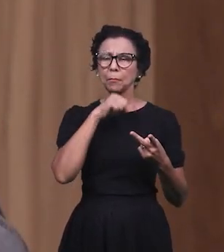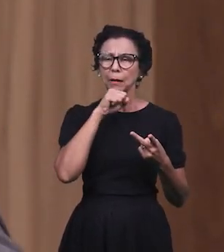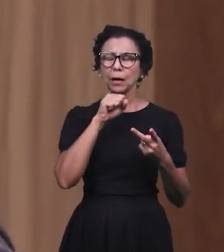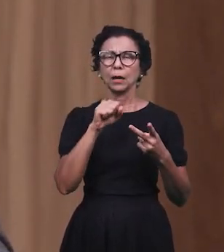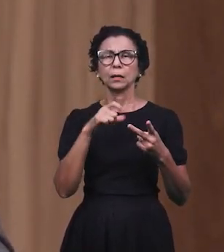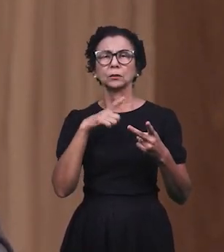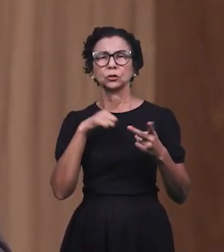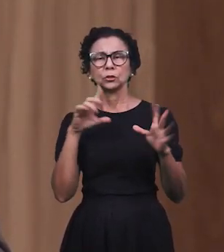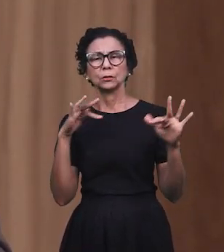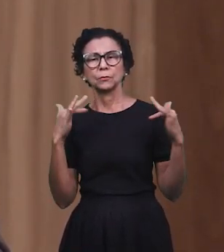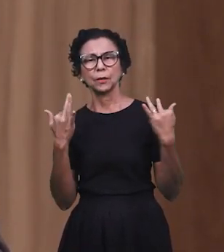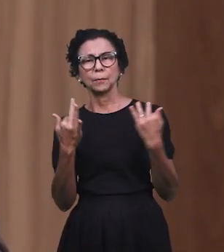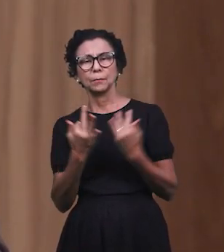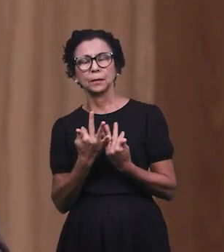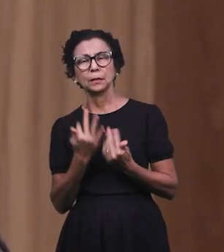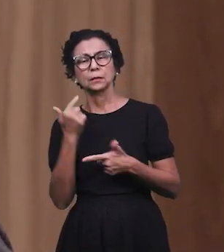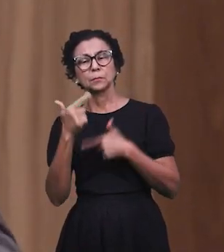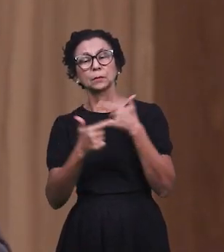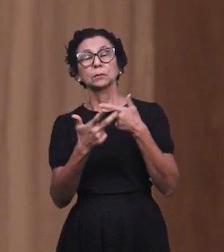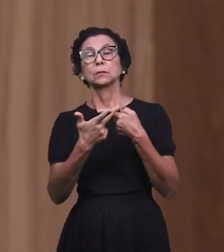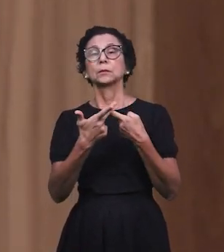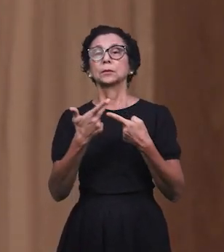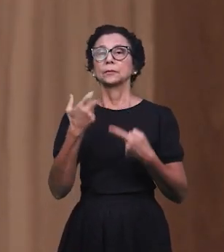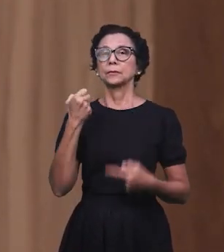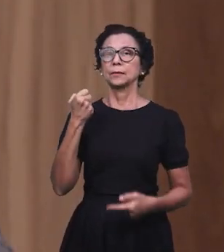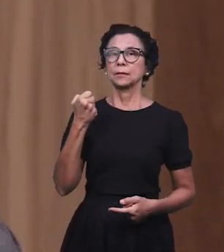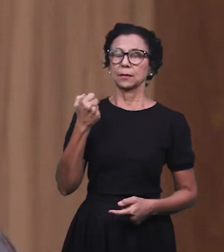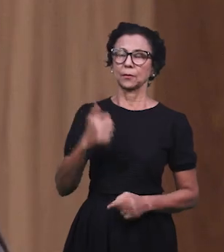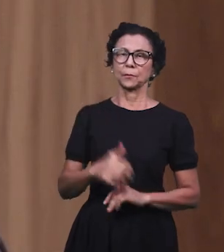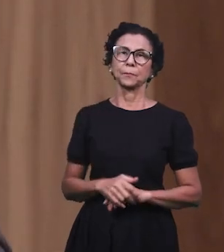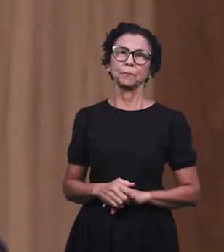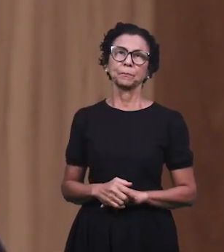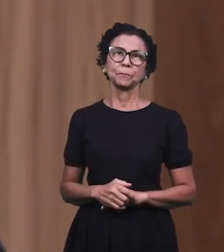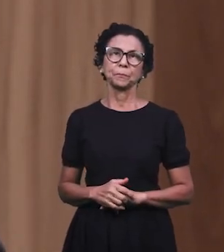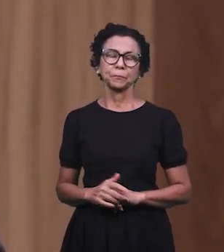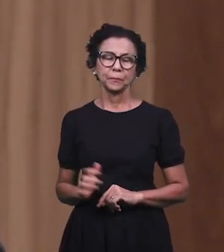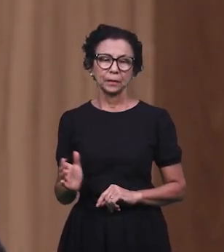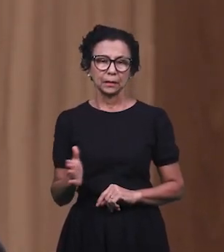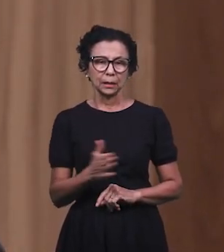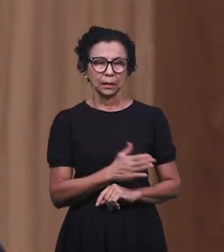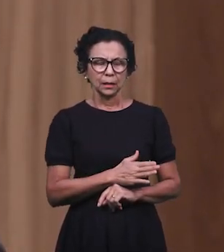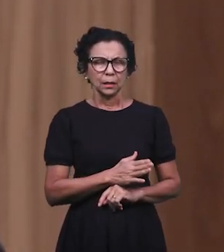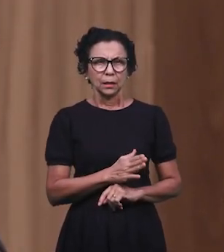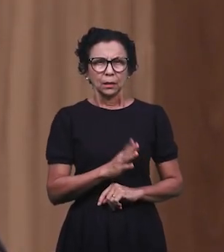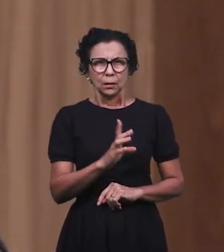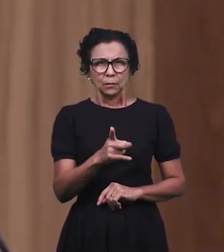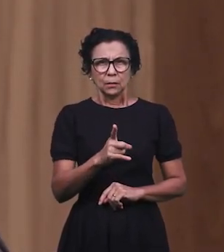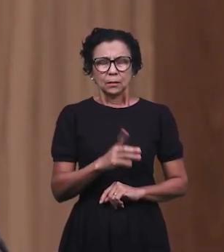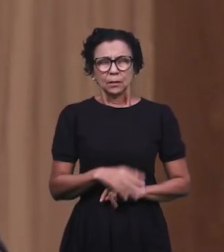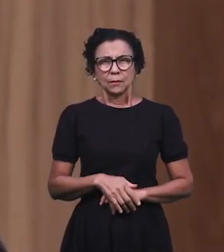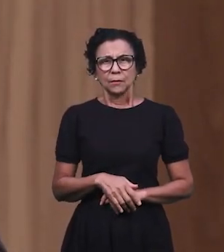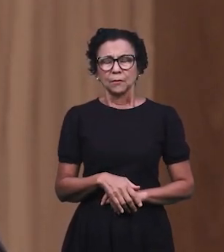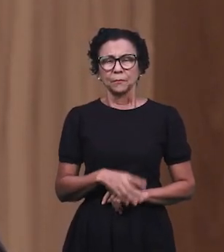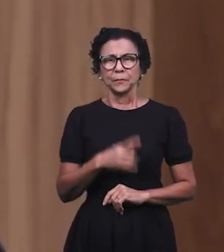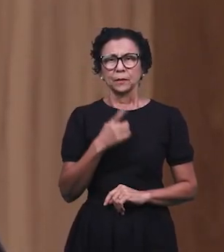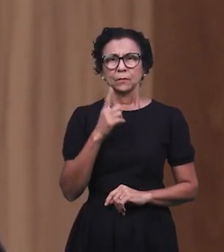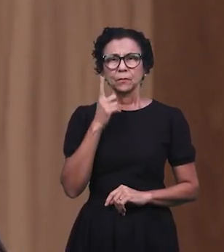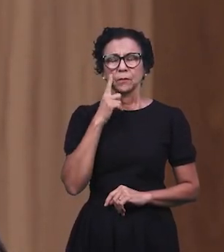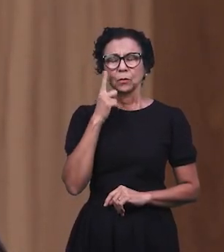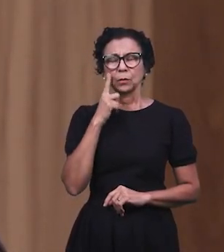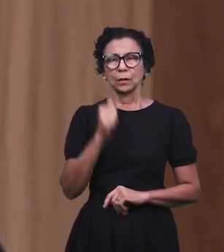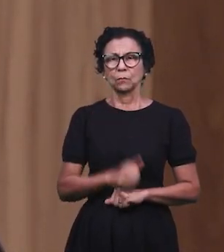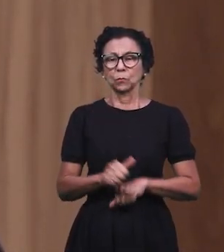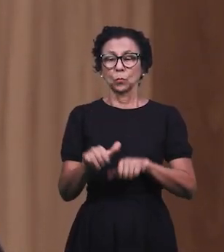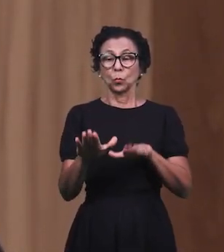confiado sempre no Senhor, né? Quando o exército ele vai ao combate, e você vai avaliar a capacidade de combate de um exército,